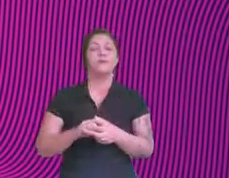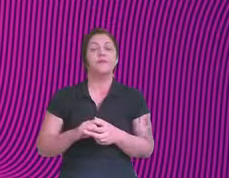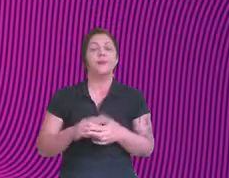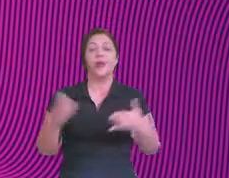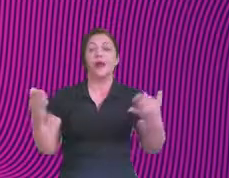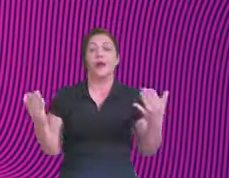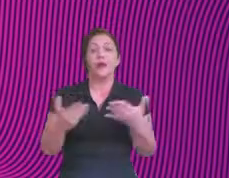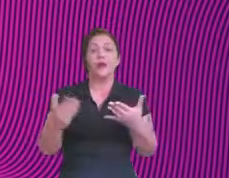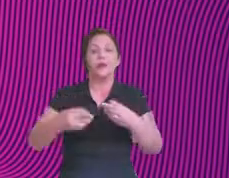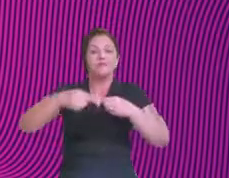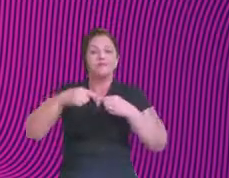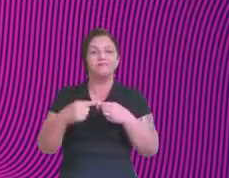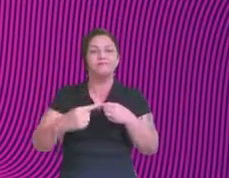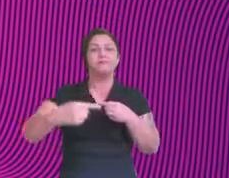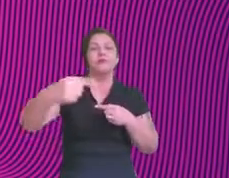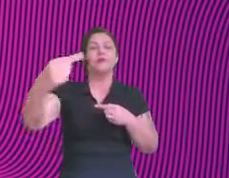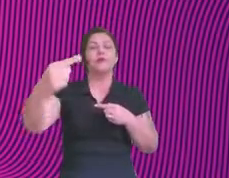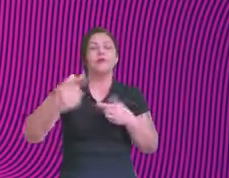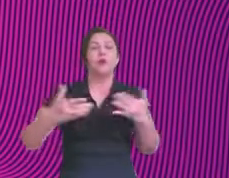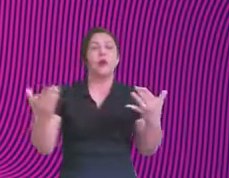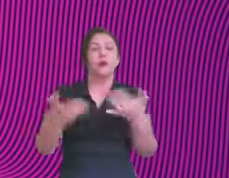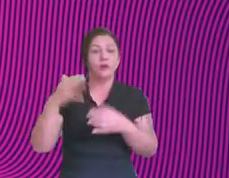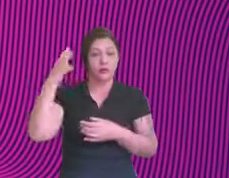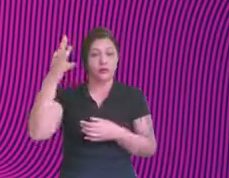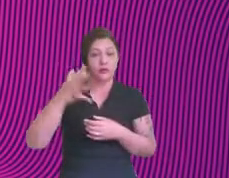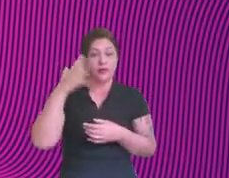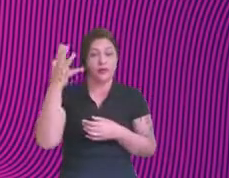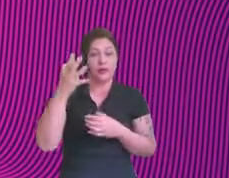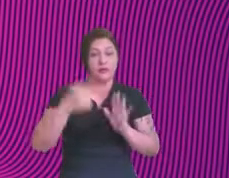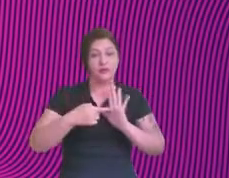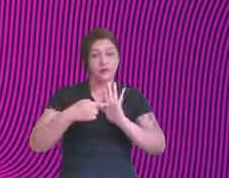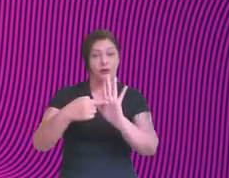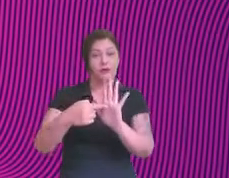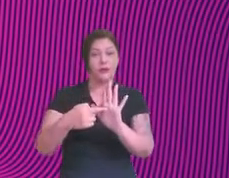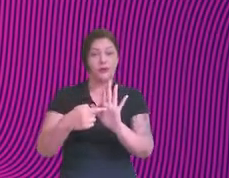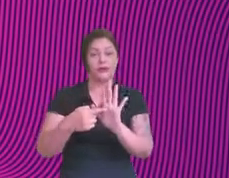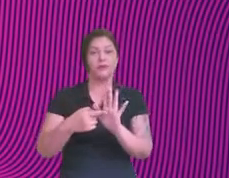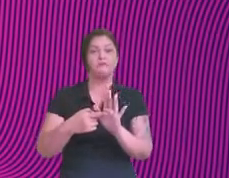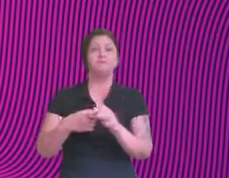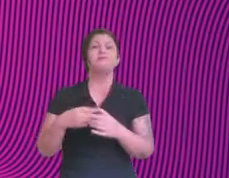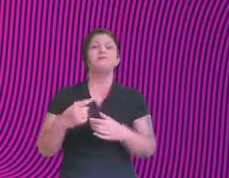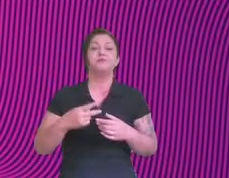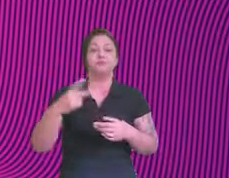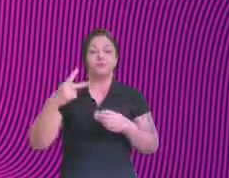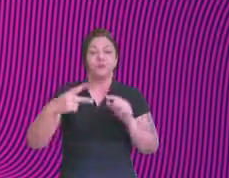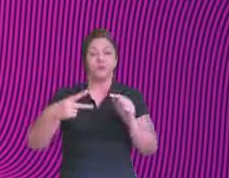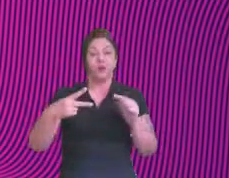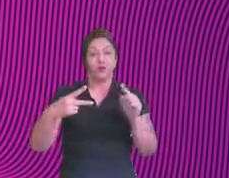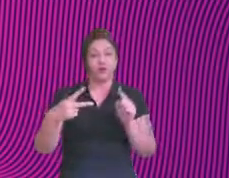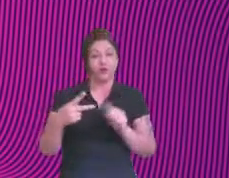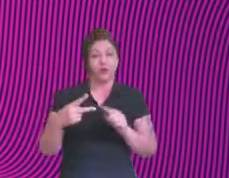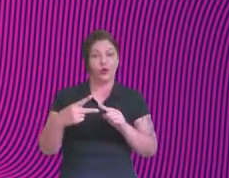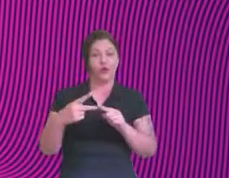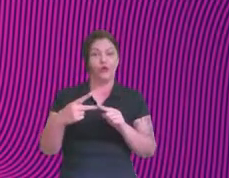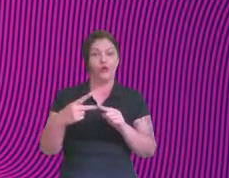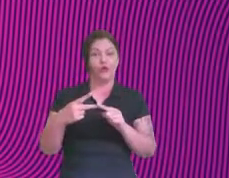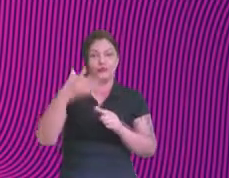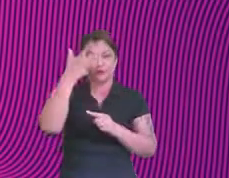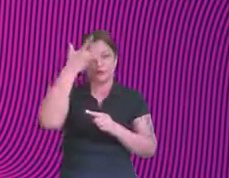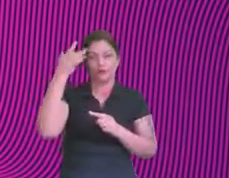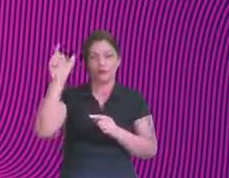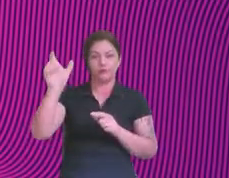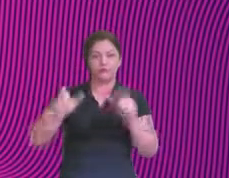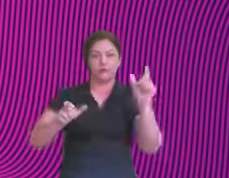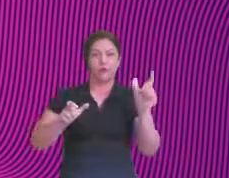dar andamento aí nas discussões, eu vou apresentar os nossos 2 panelistas que vão participar aí dessa discussão sobre quimioterapia